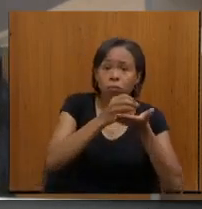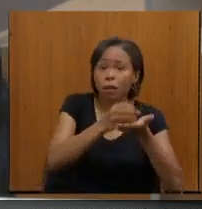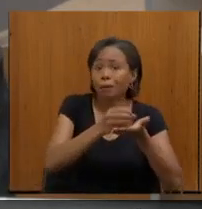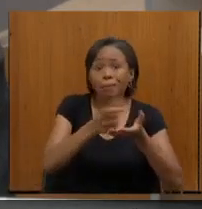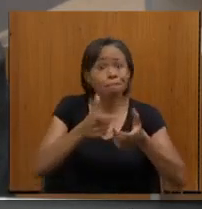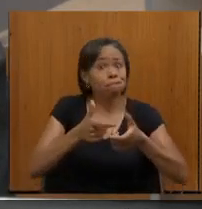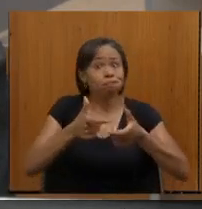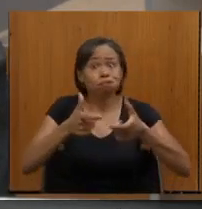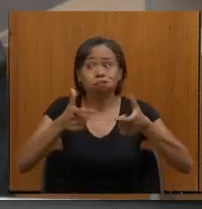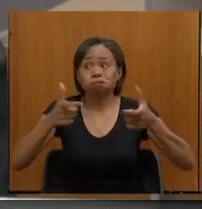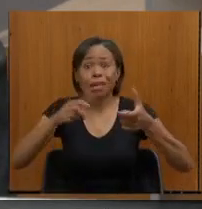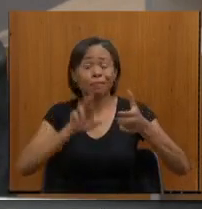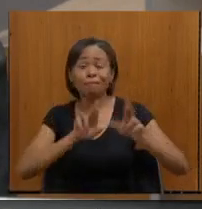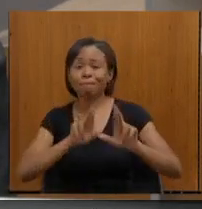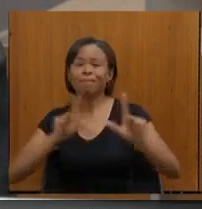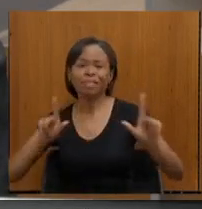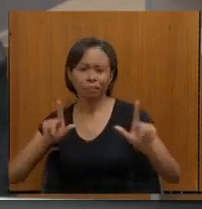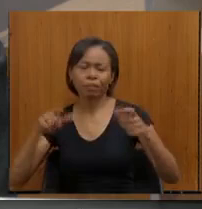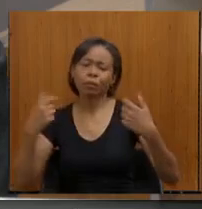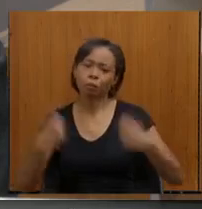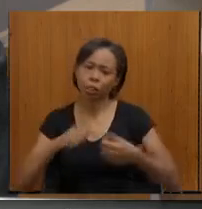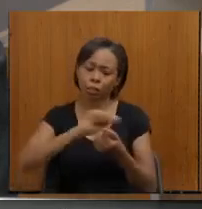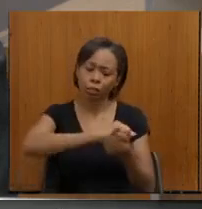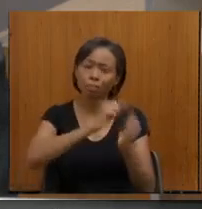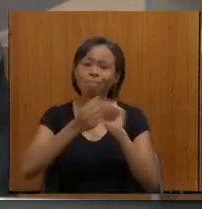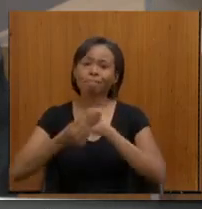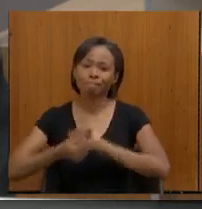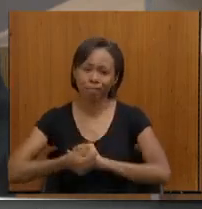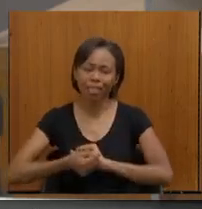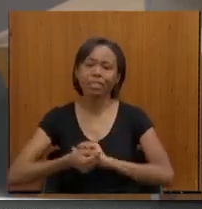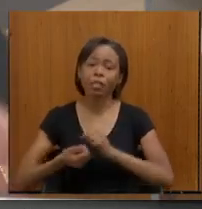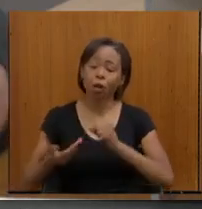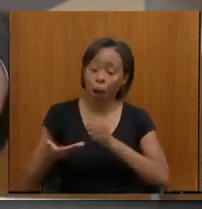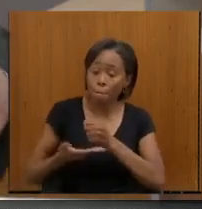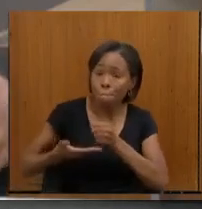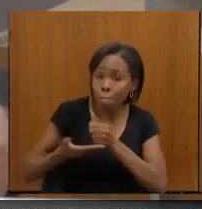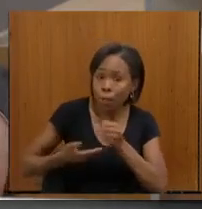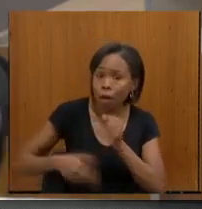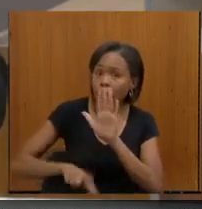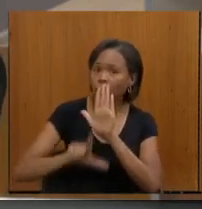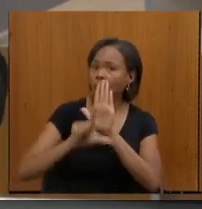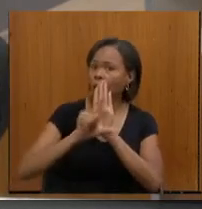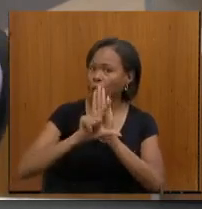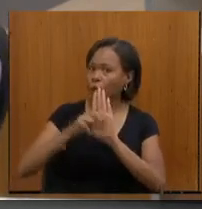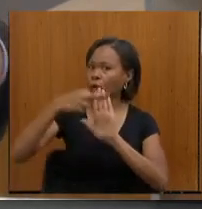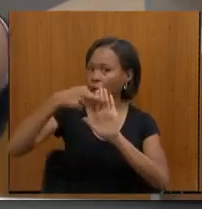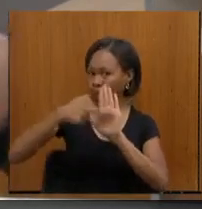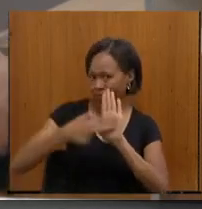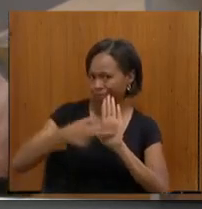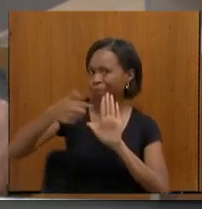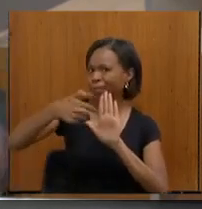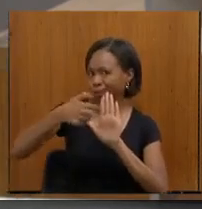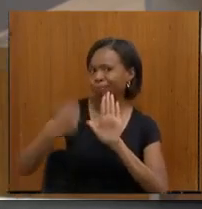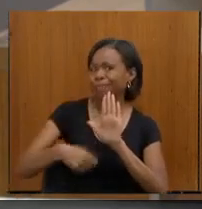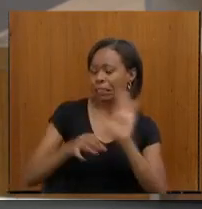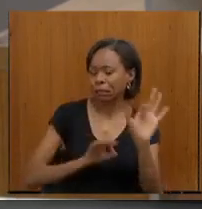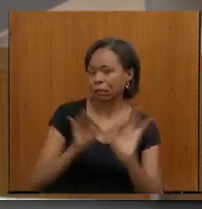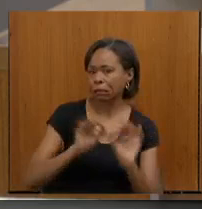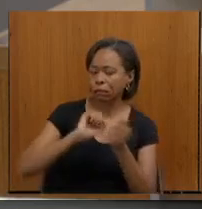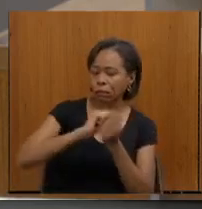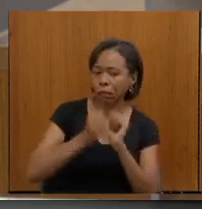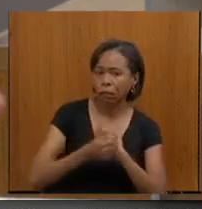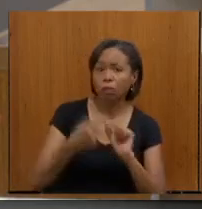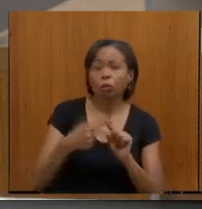então é preciso adaptar naquilo que for necessário nosso arcabouço legal e regulatório até para que quem venha fazer